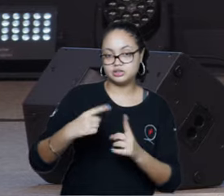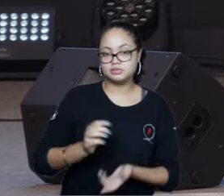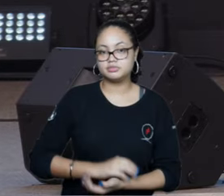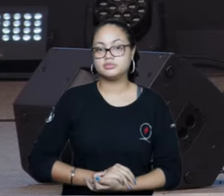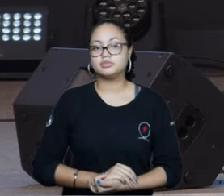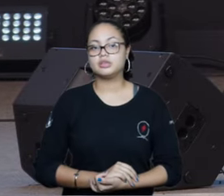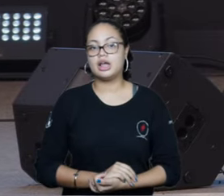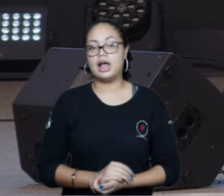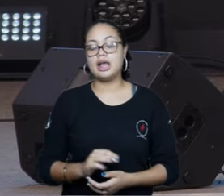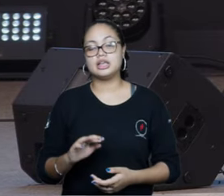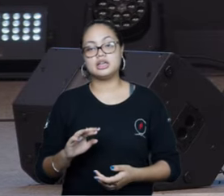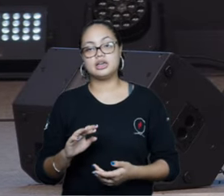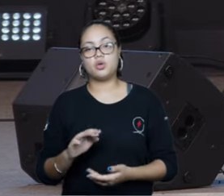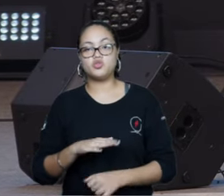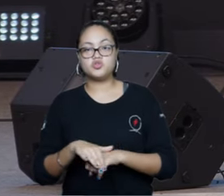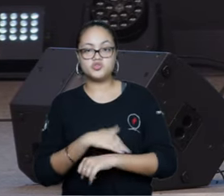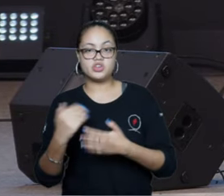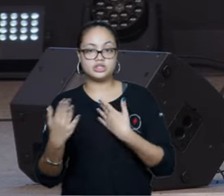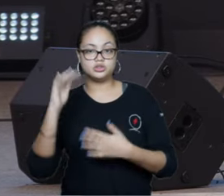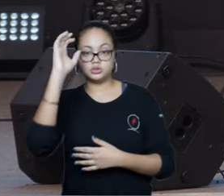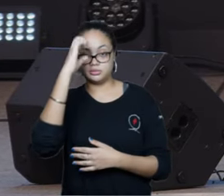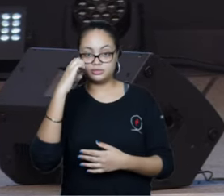chamou a minha esposa